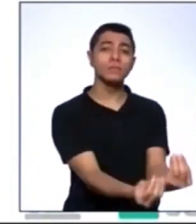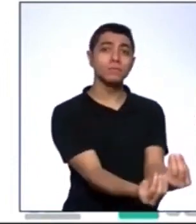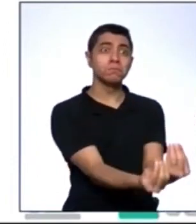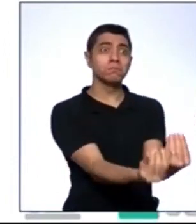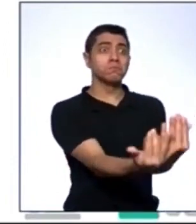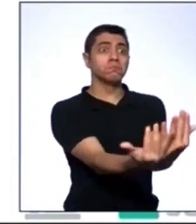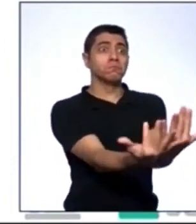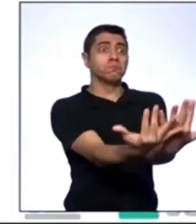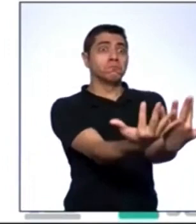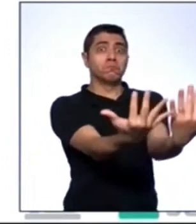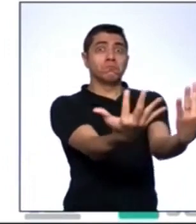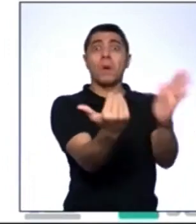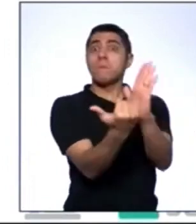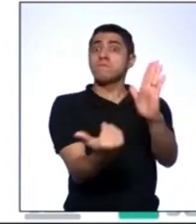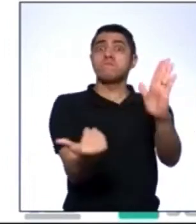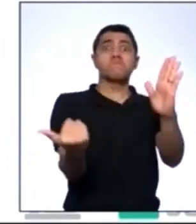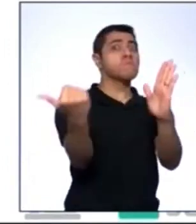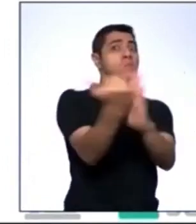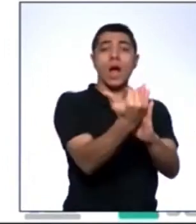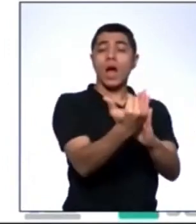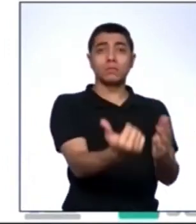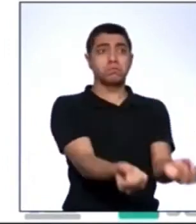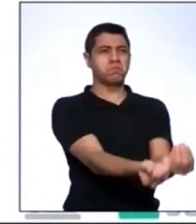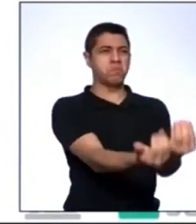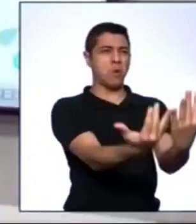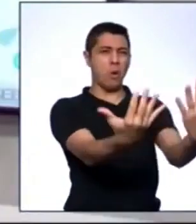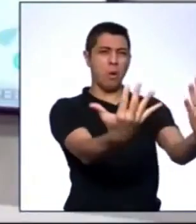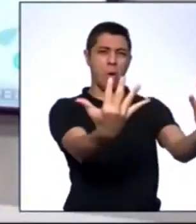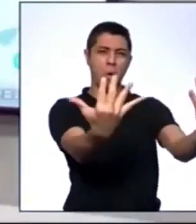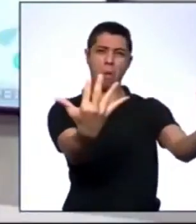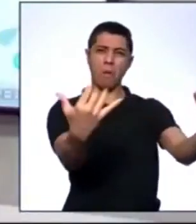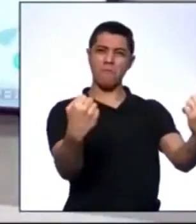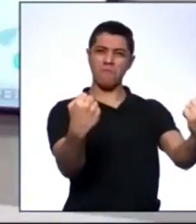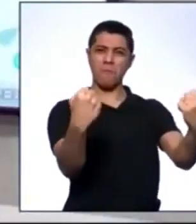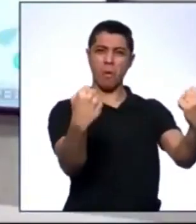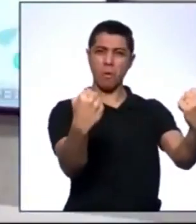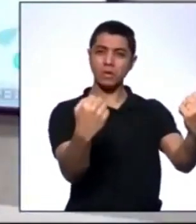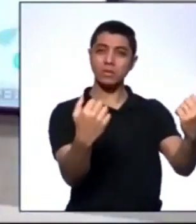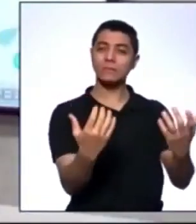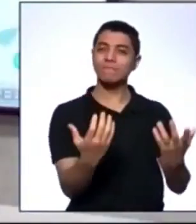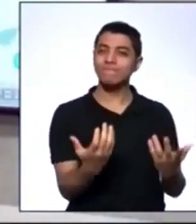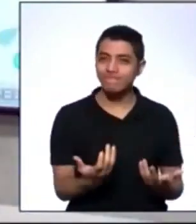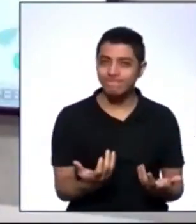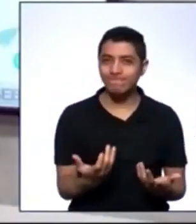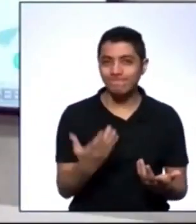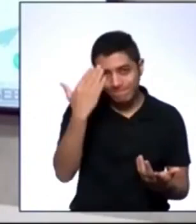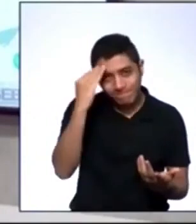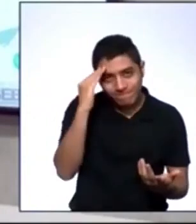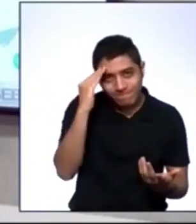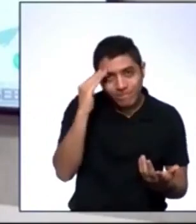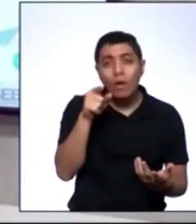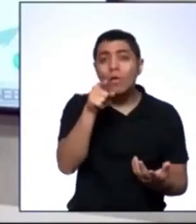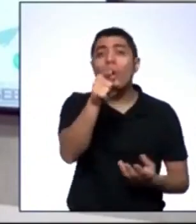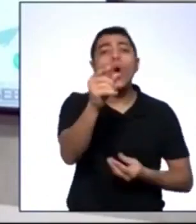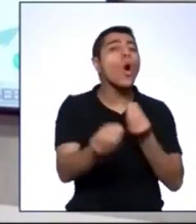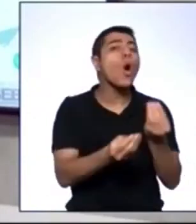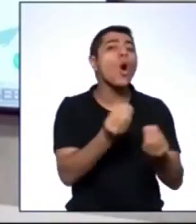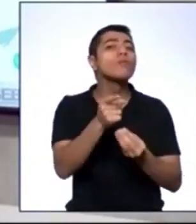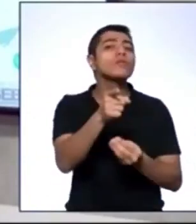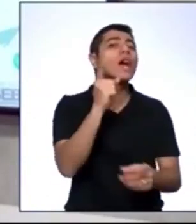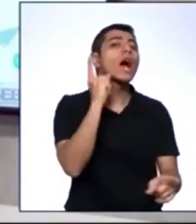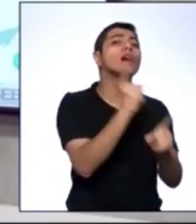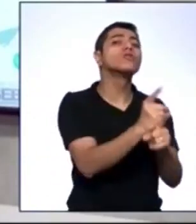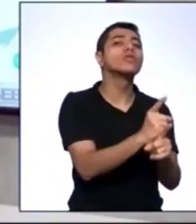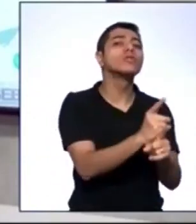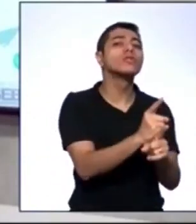uma explosão no crescimento de algas. Vem cá. Sabe como você desconfia que isto está acontecendo num lago, numa